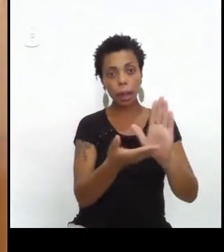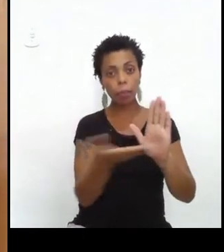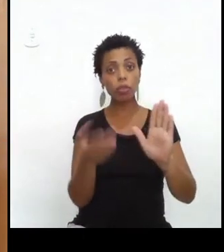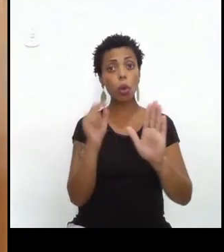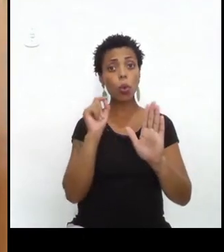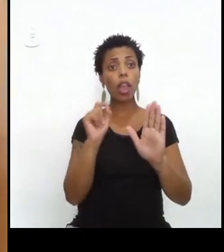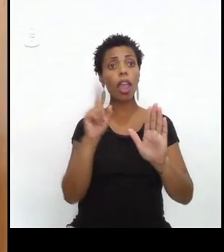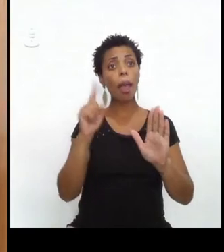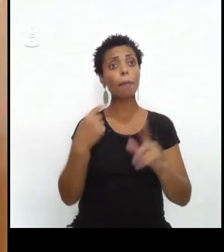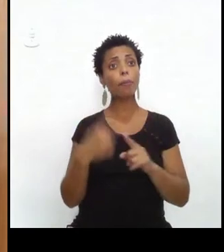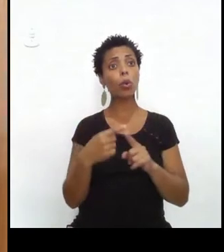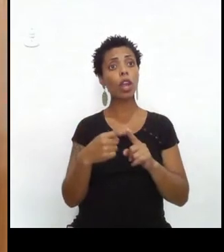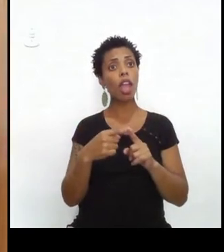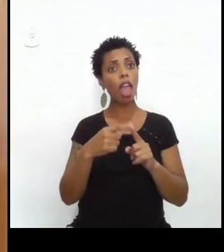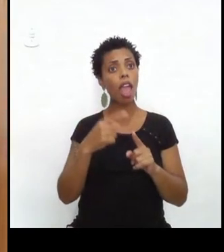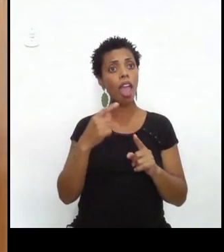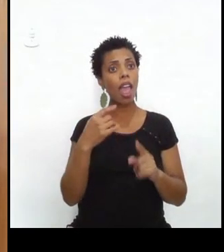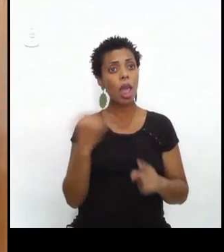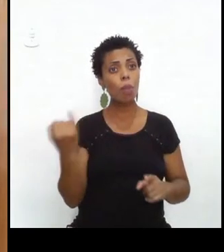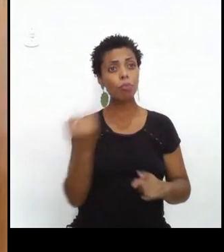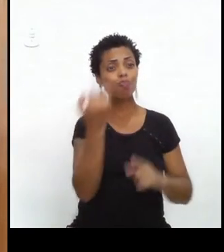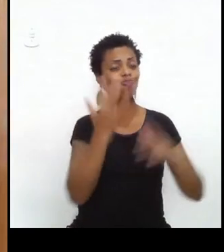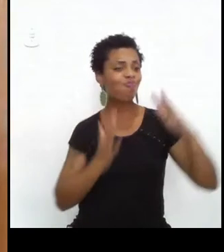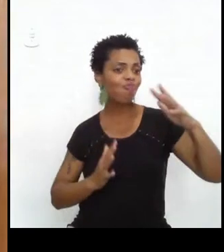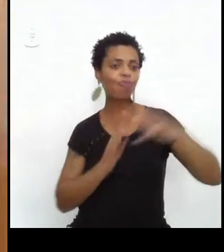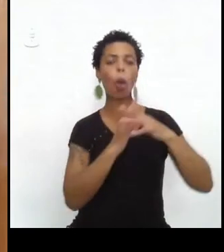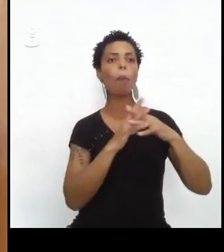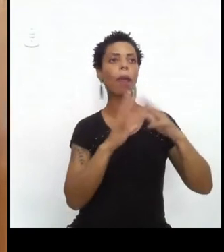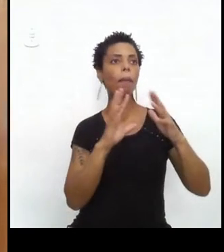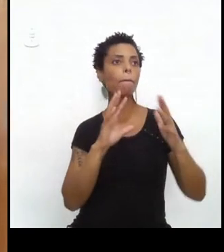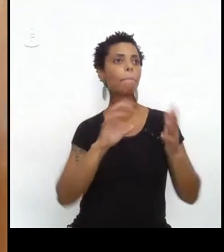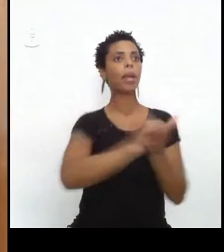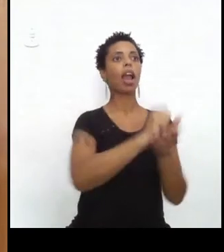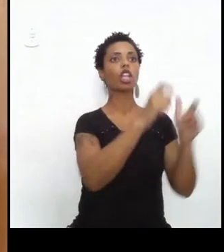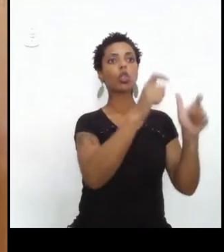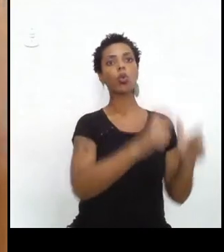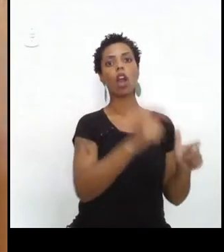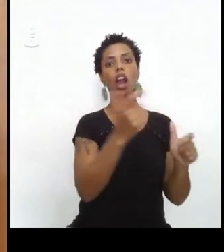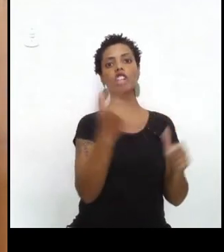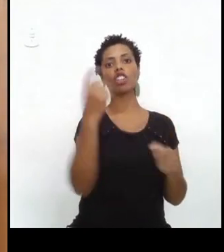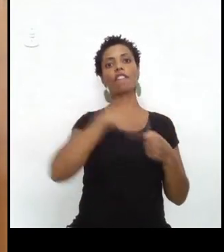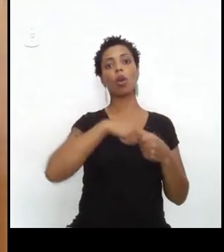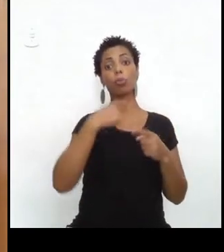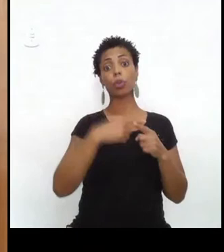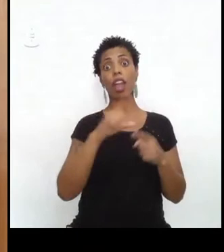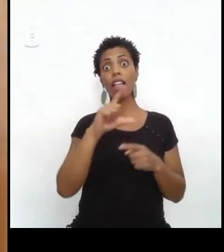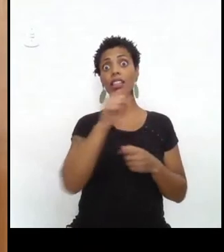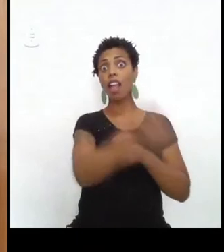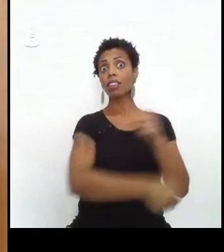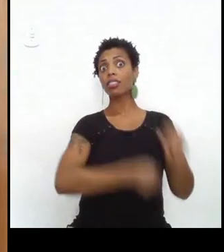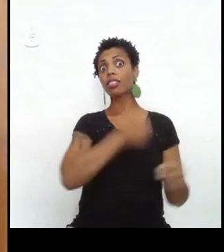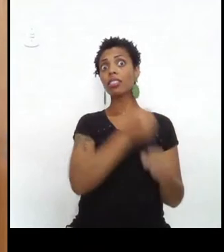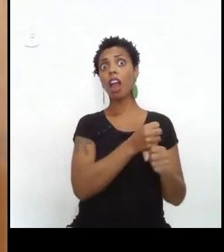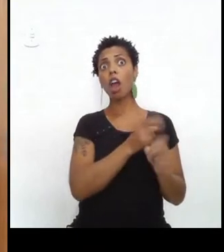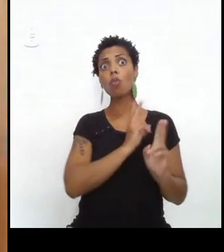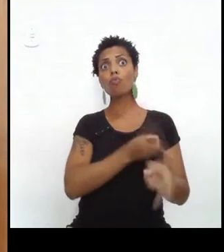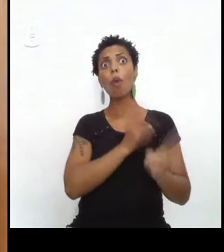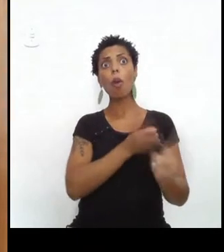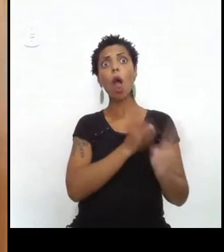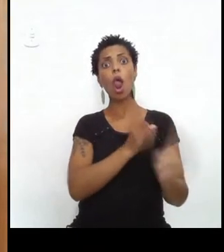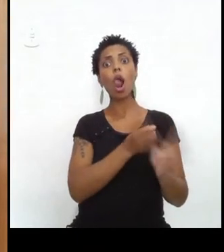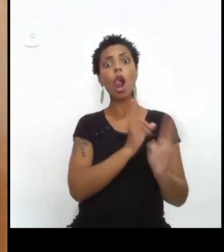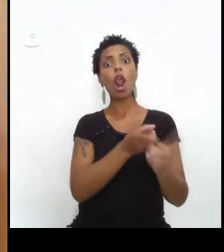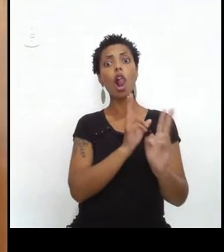é na tua mão na massa durante o dia sonho sim ou não toma que não está o que sentar é eu